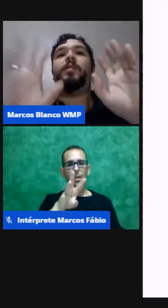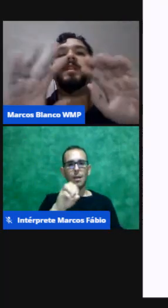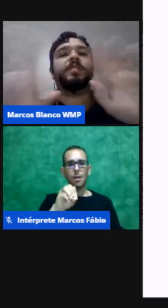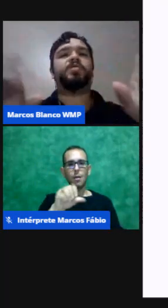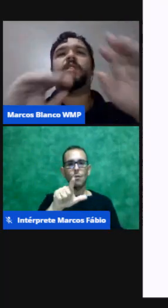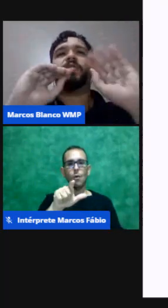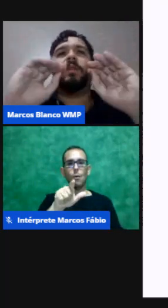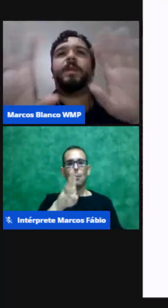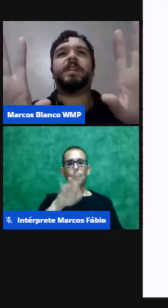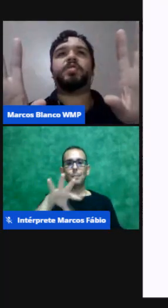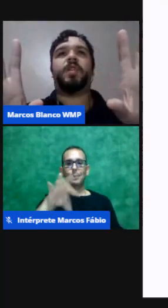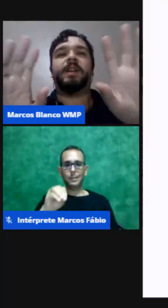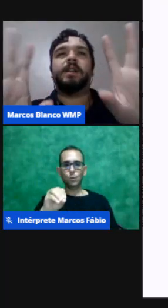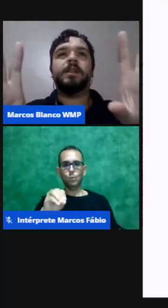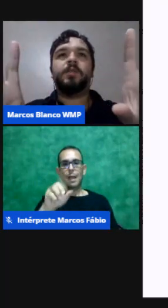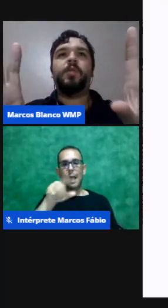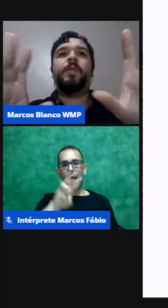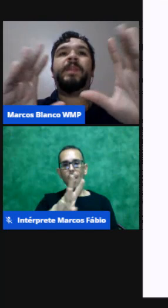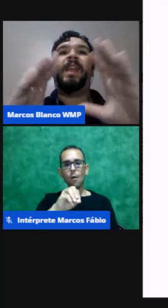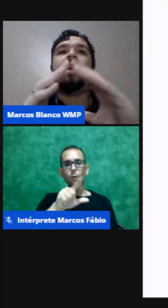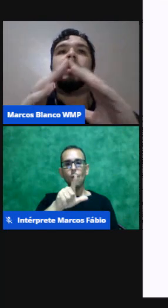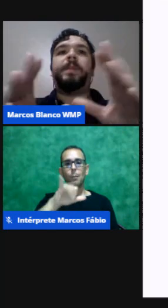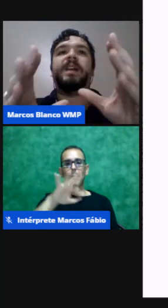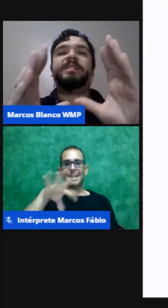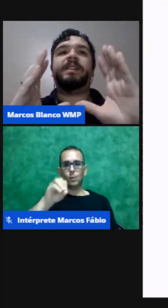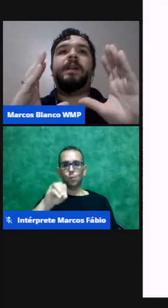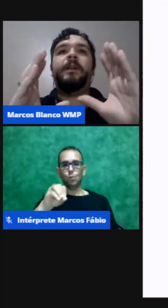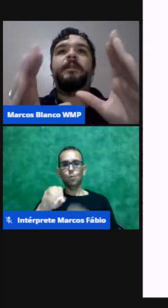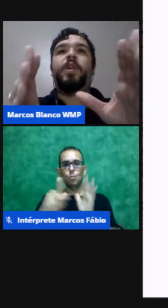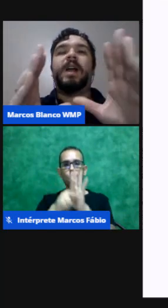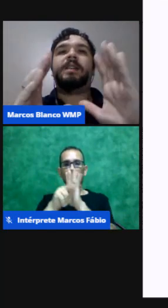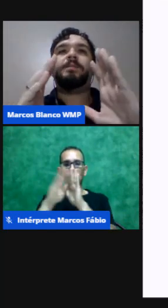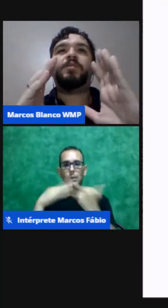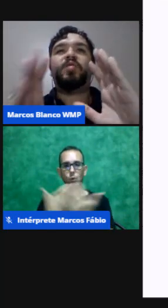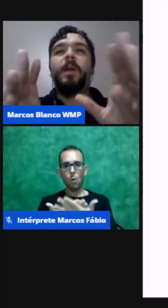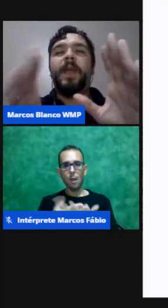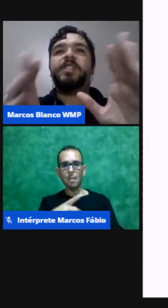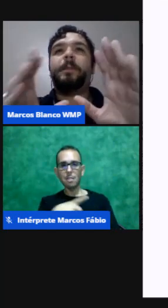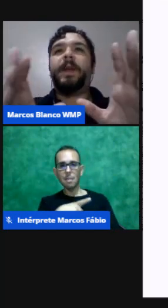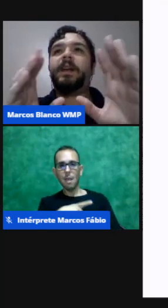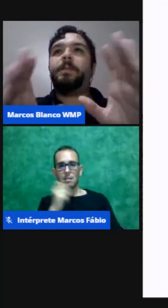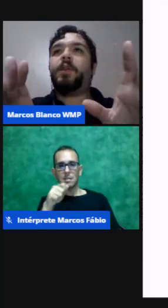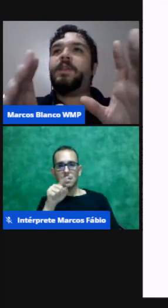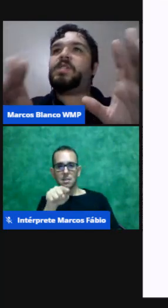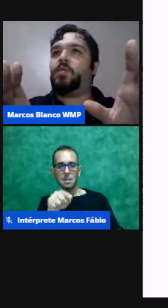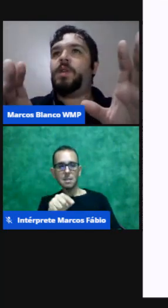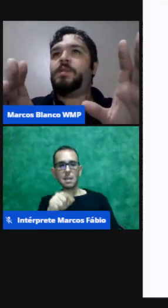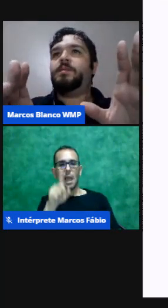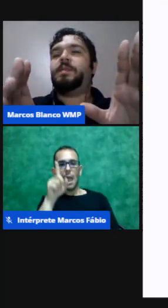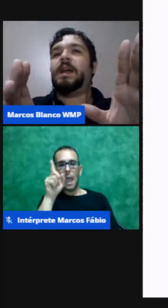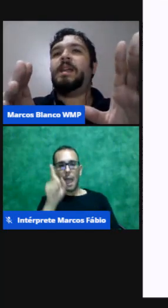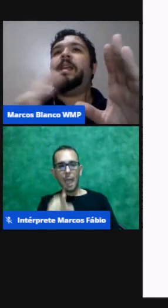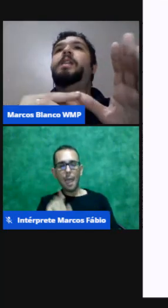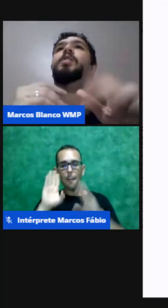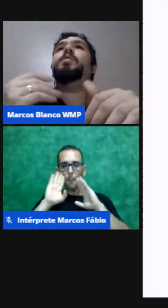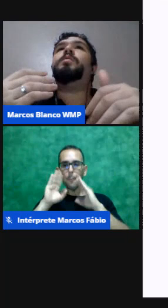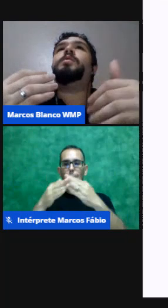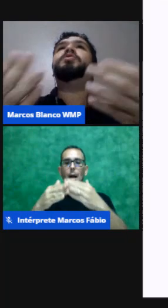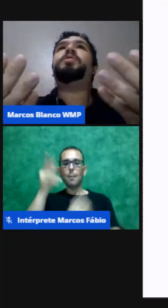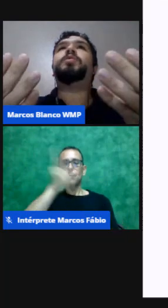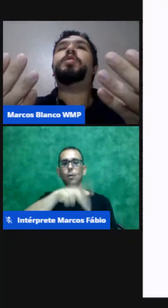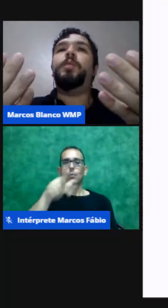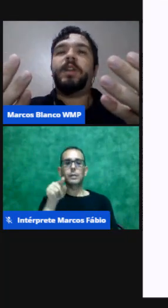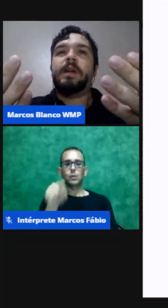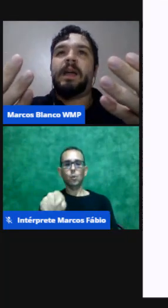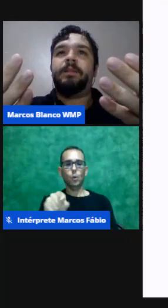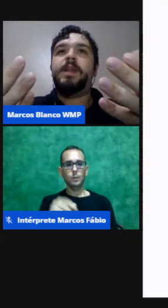procurar www.volbito na Escola, só Volbito na Escola, né? É uma página focada somente para professor, tá?